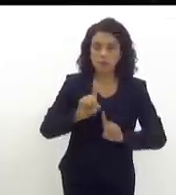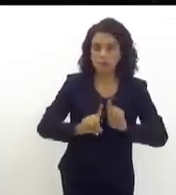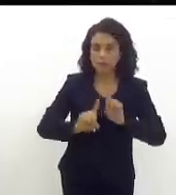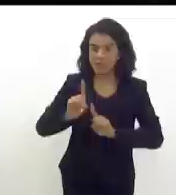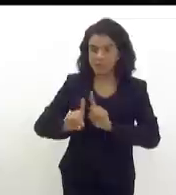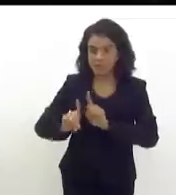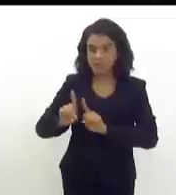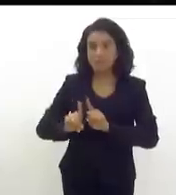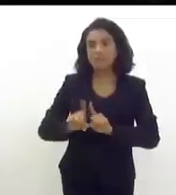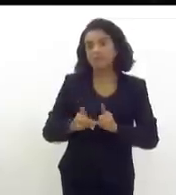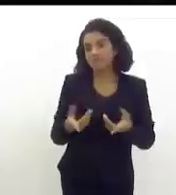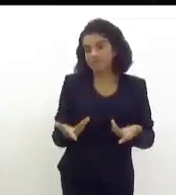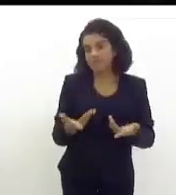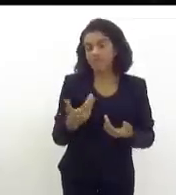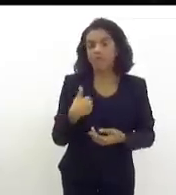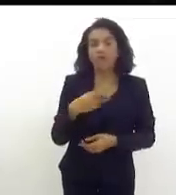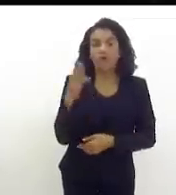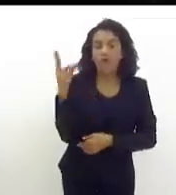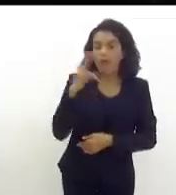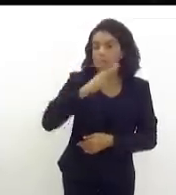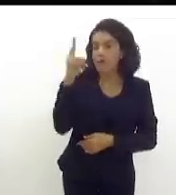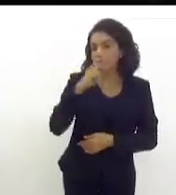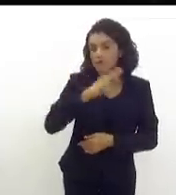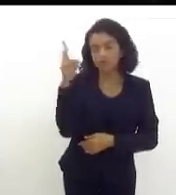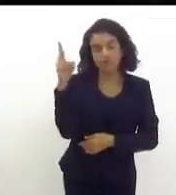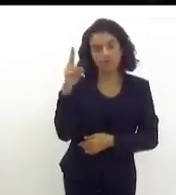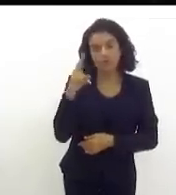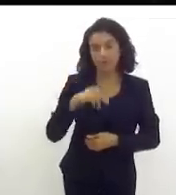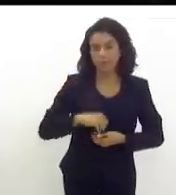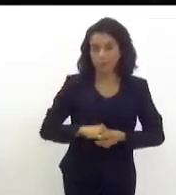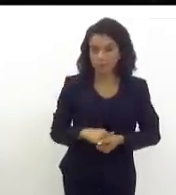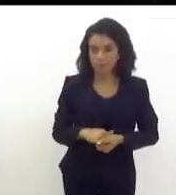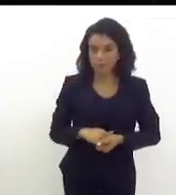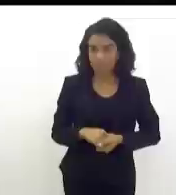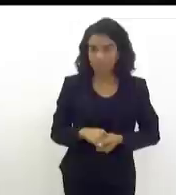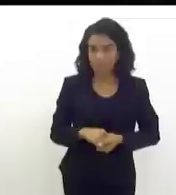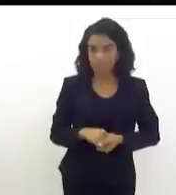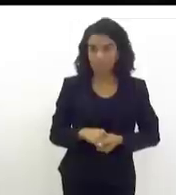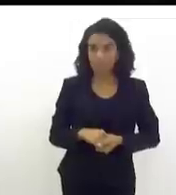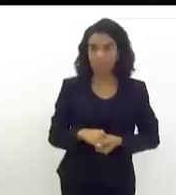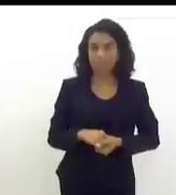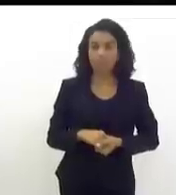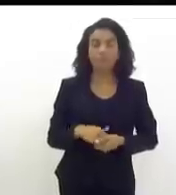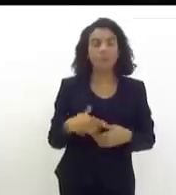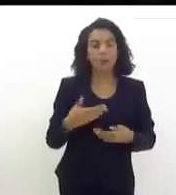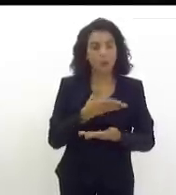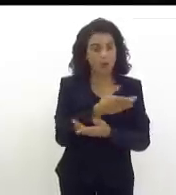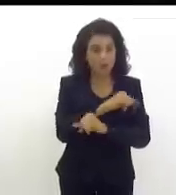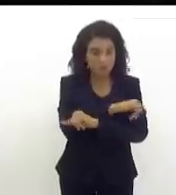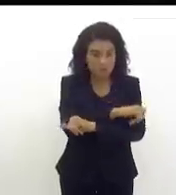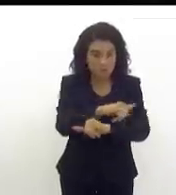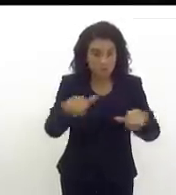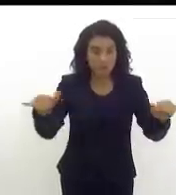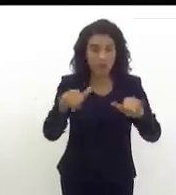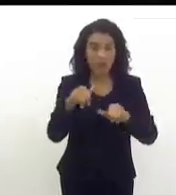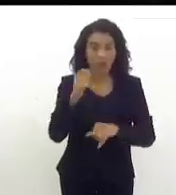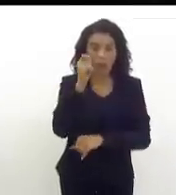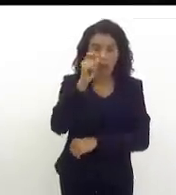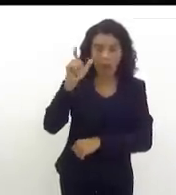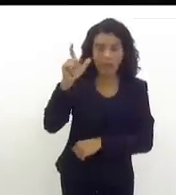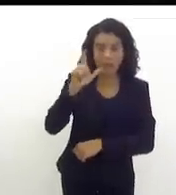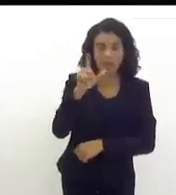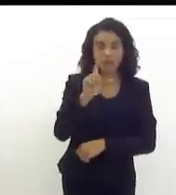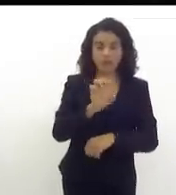foi feito de forma emergencial e para que todos Fiquem atento o estado